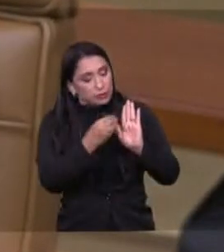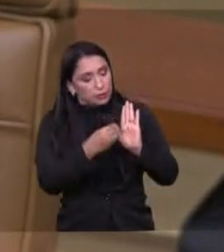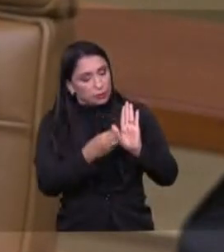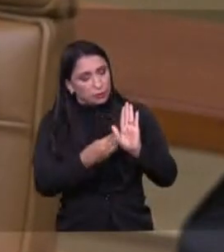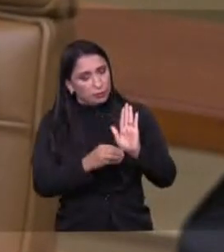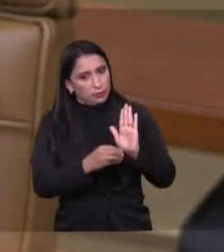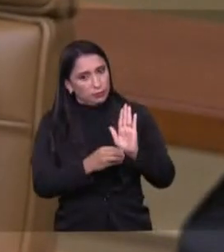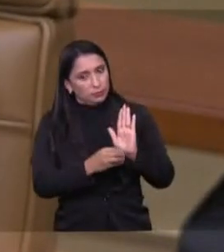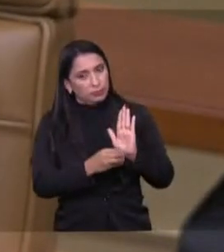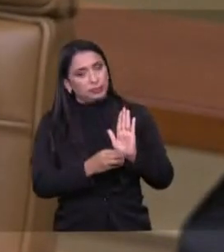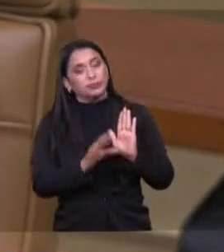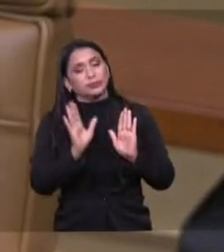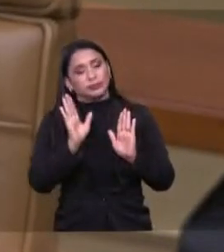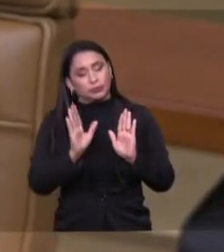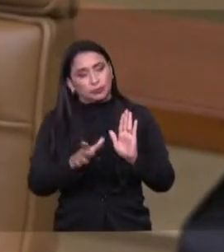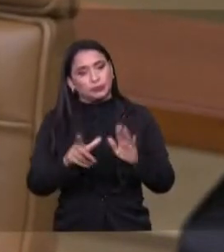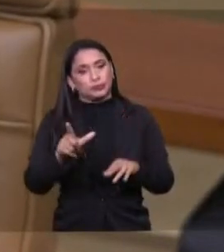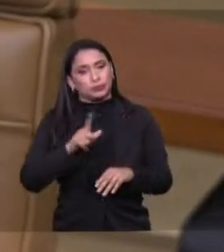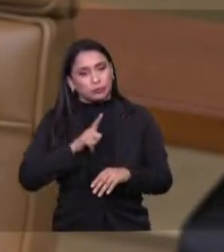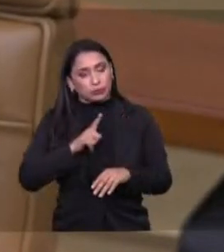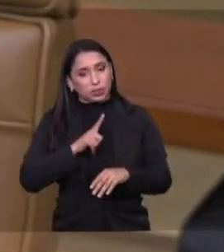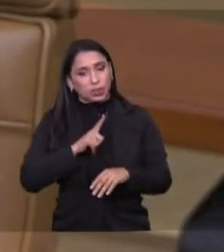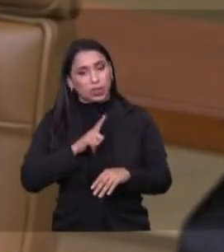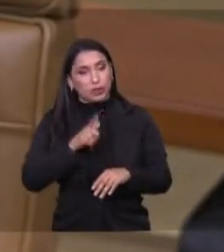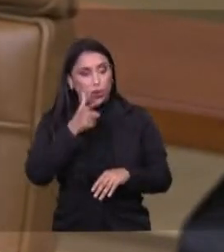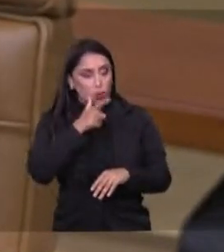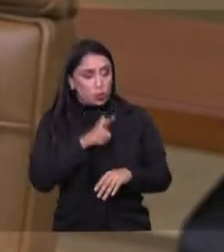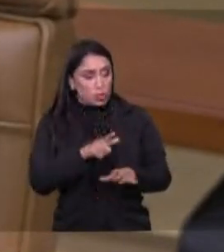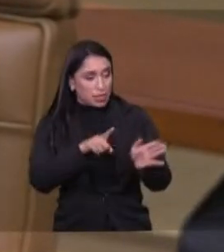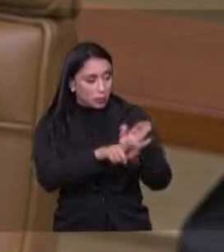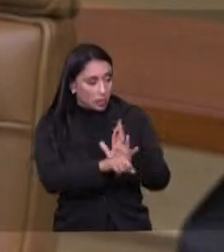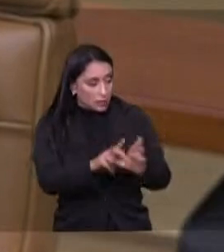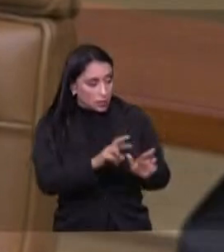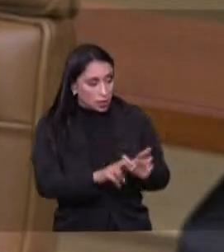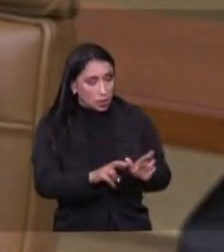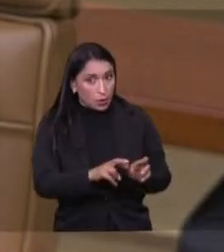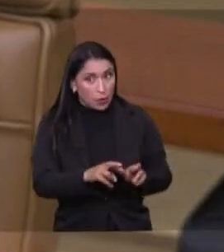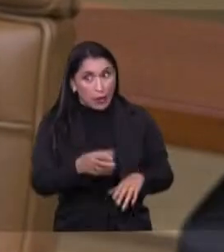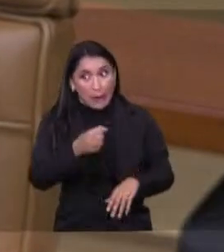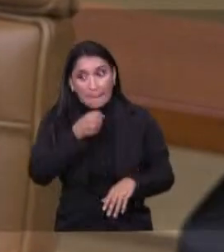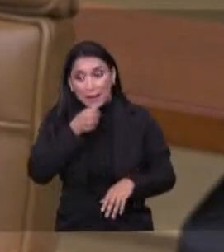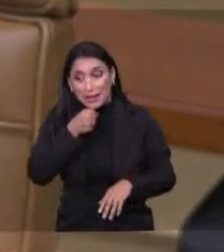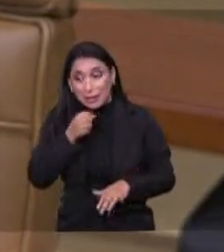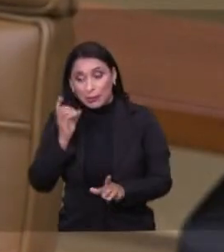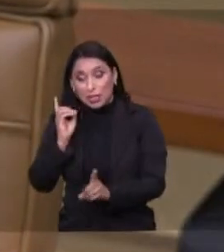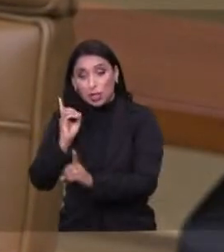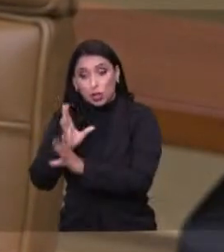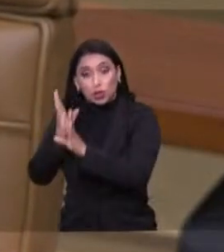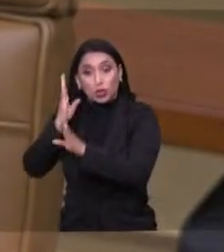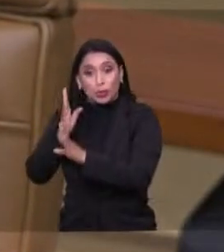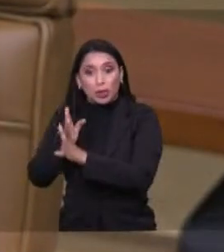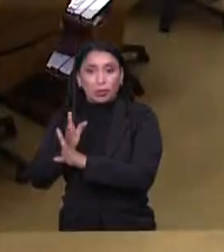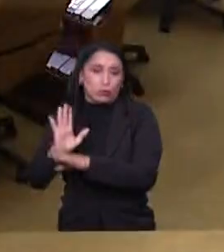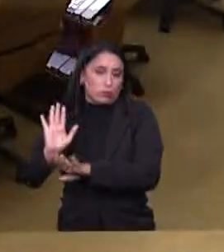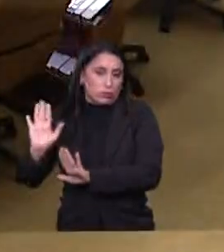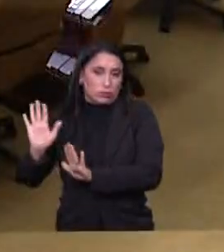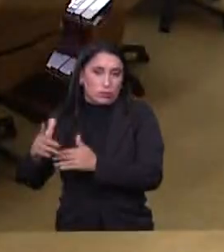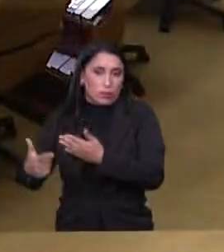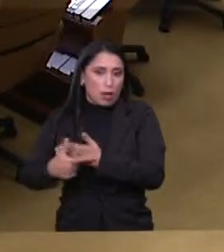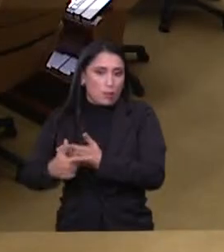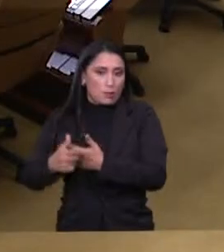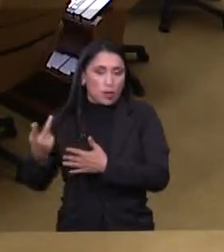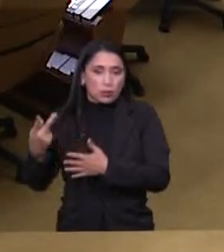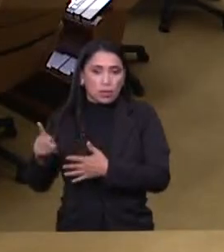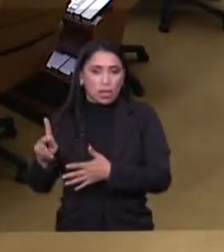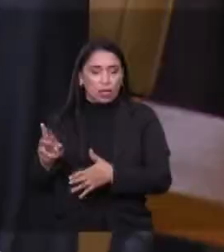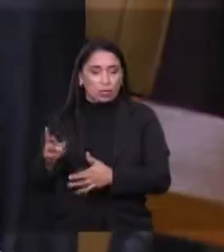por exemplo, o que já se obteve na investigação. Mas a imprensa descobriu mais. Esse é o papel da imprensa. Mas suponhamos que